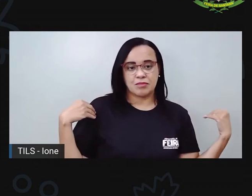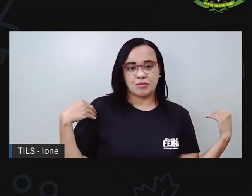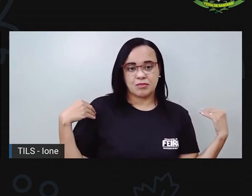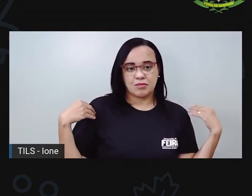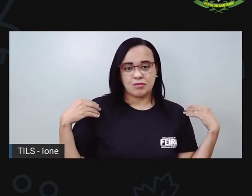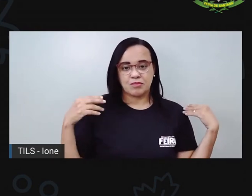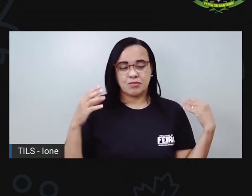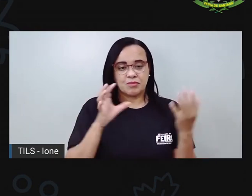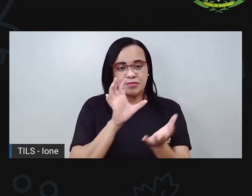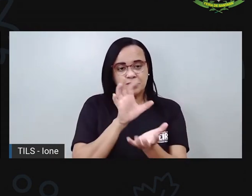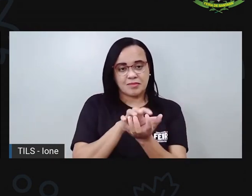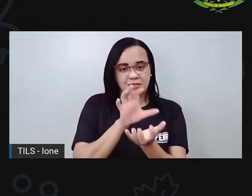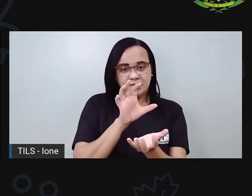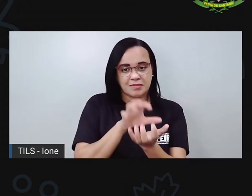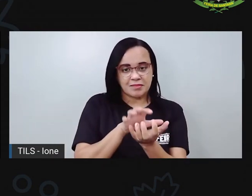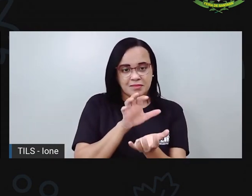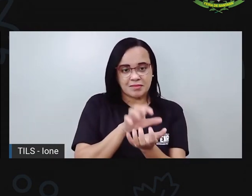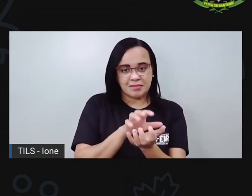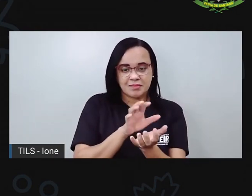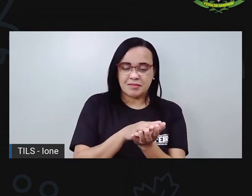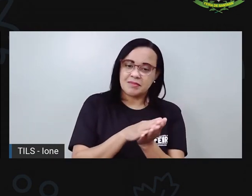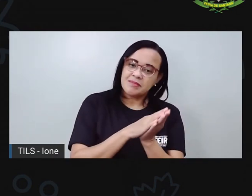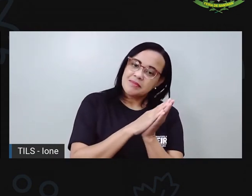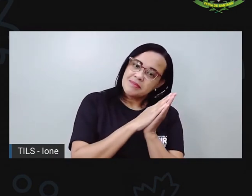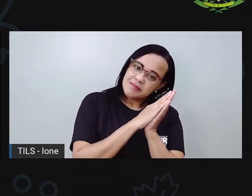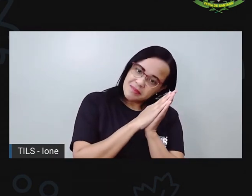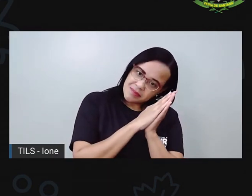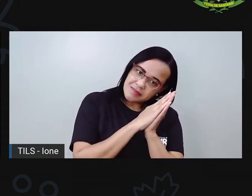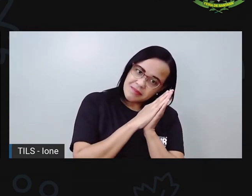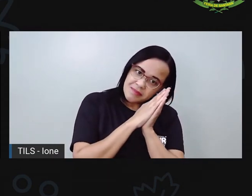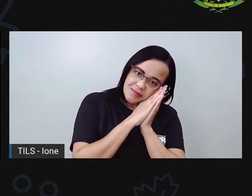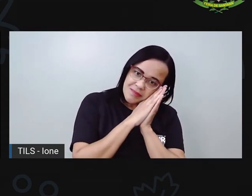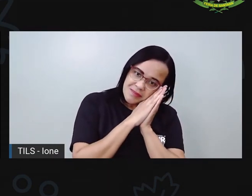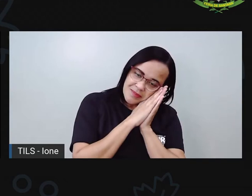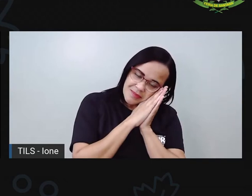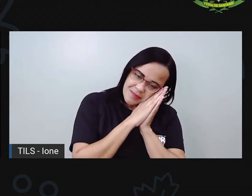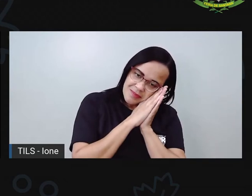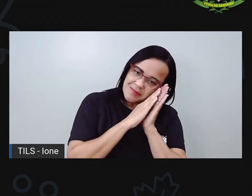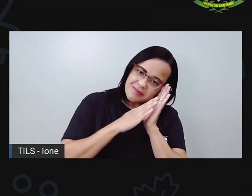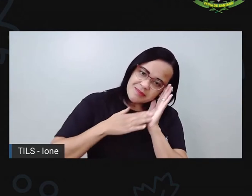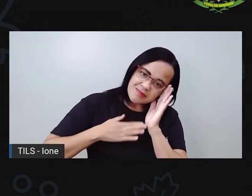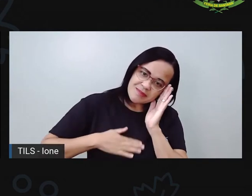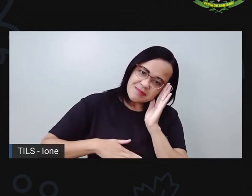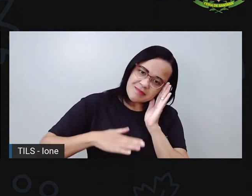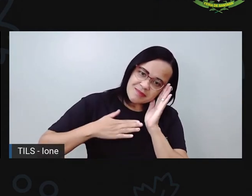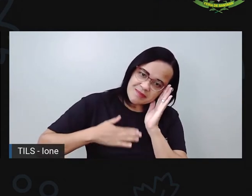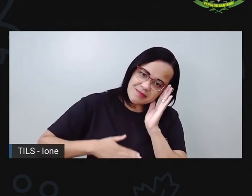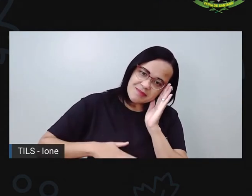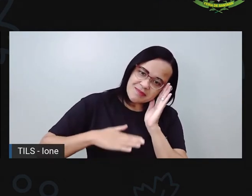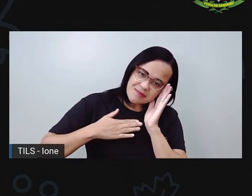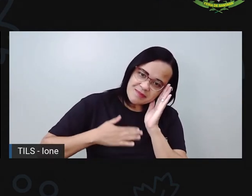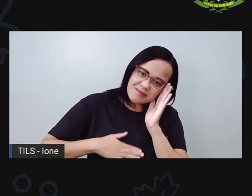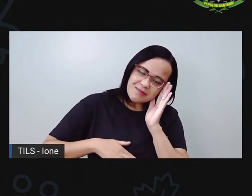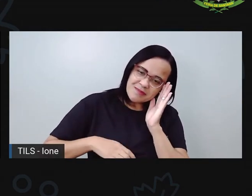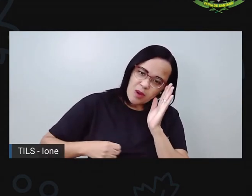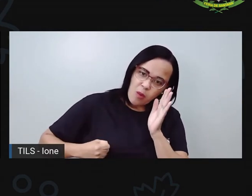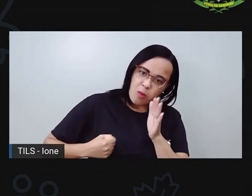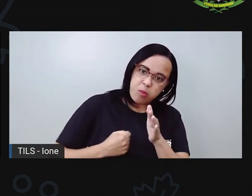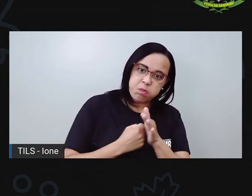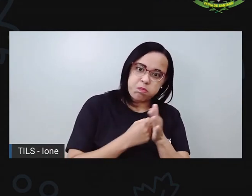se deitou seu rostinho numa pedra e Descansou com a sua barriga